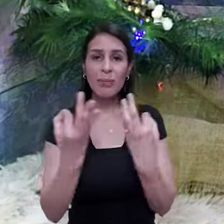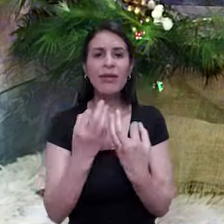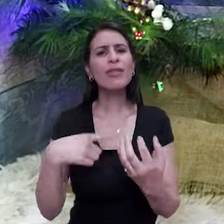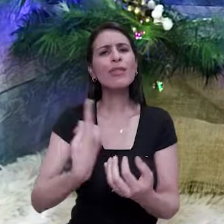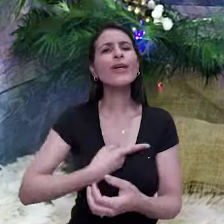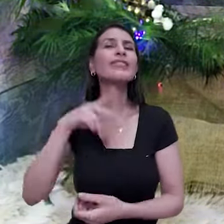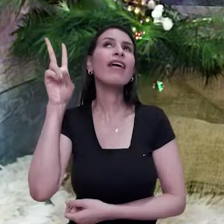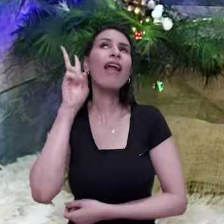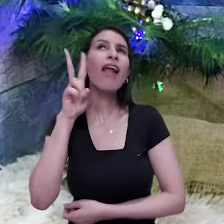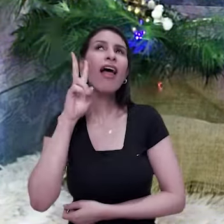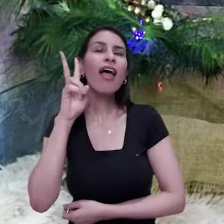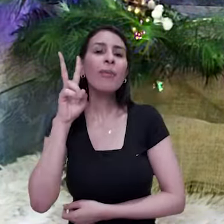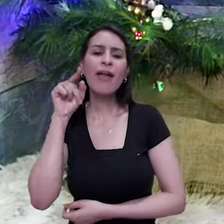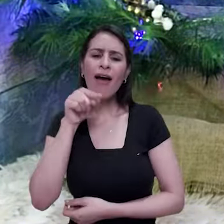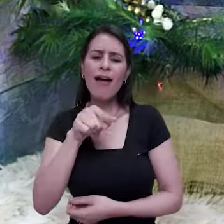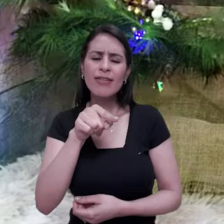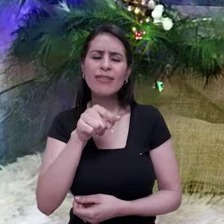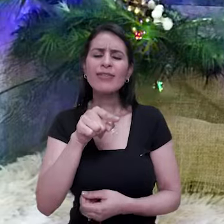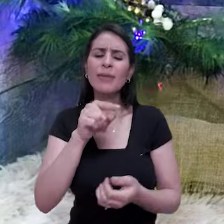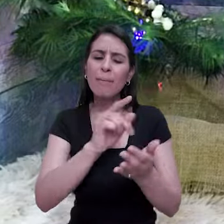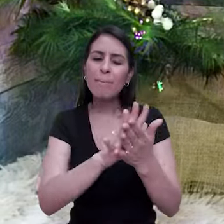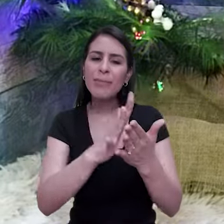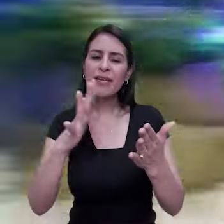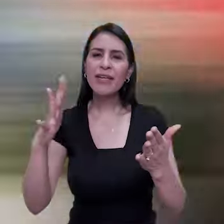brilha, mesmo nos dias de escuridão?